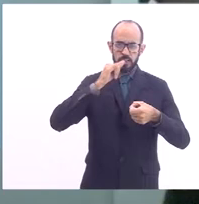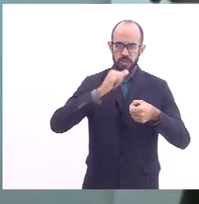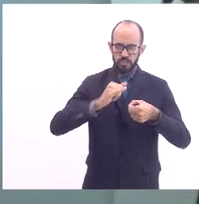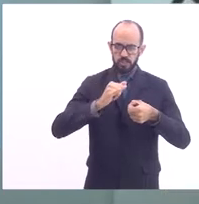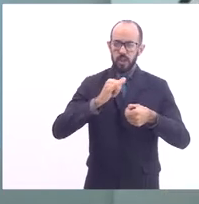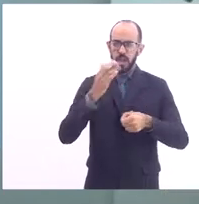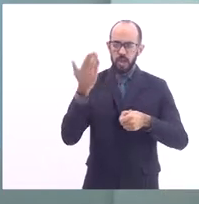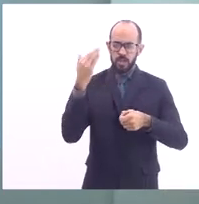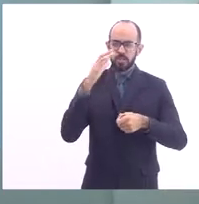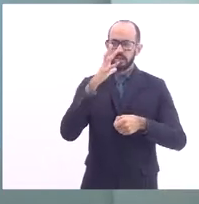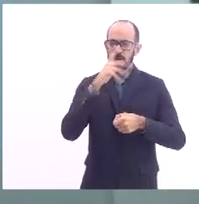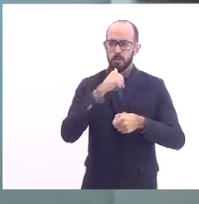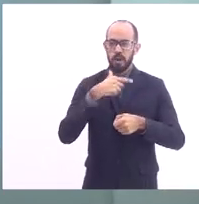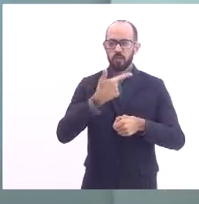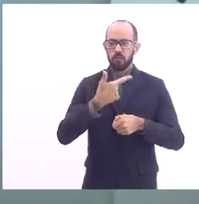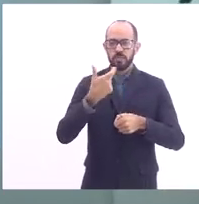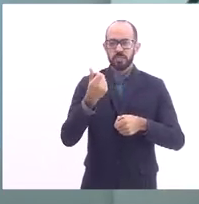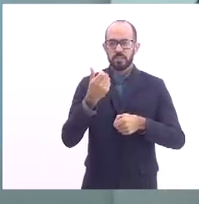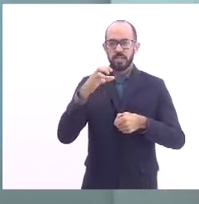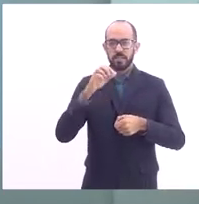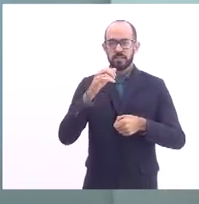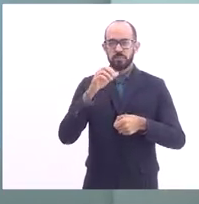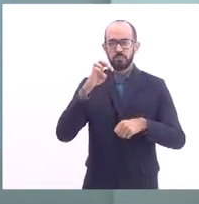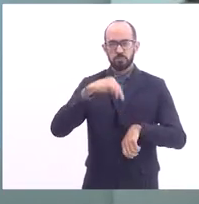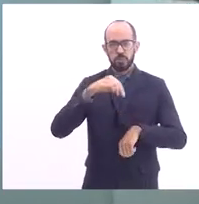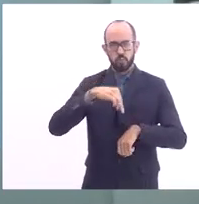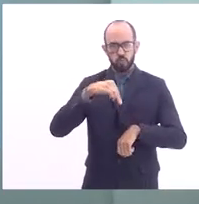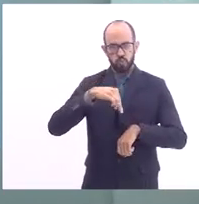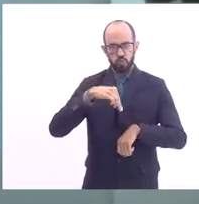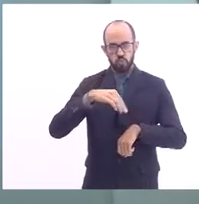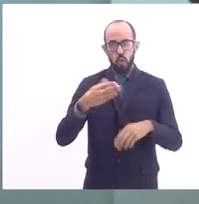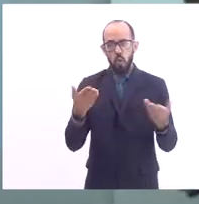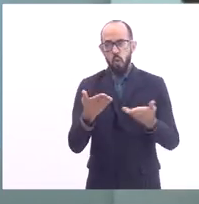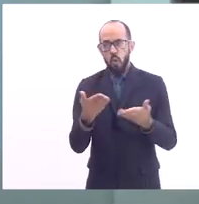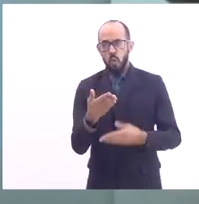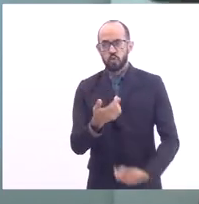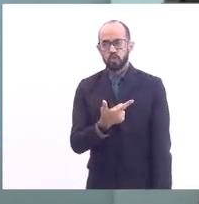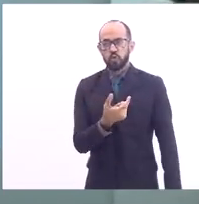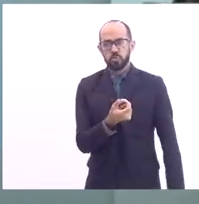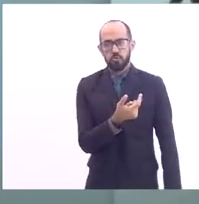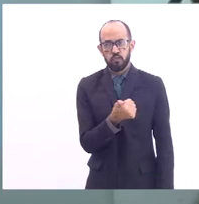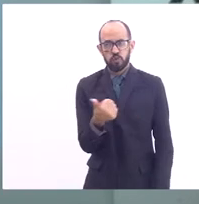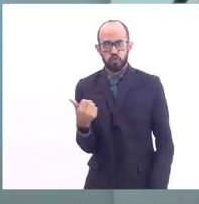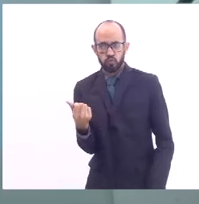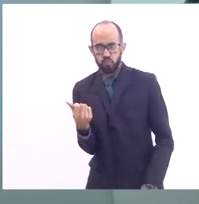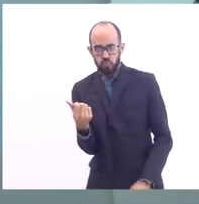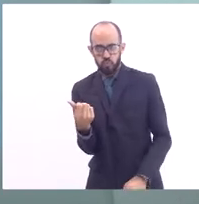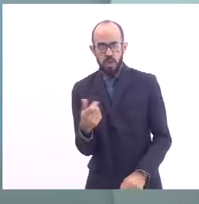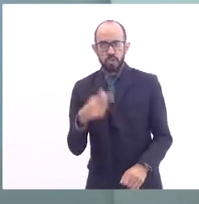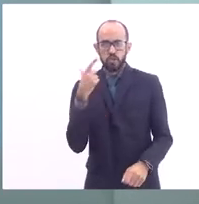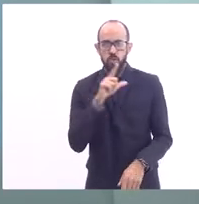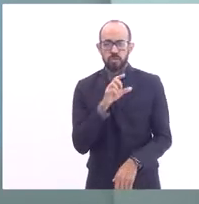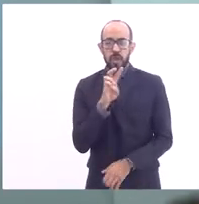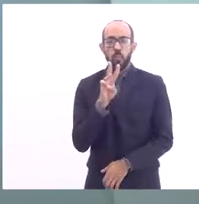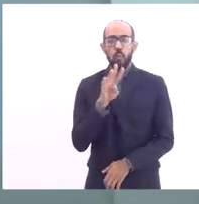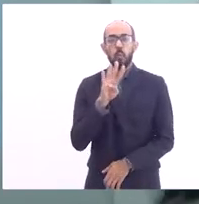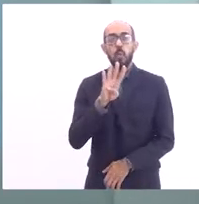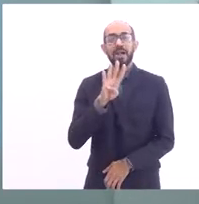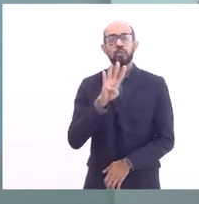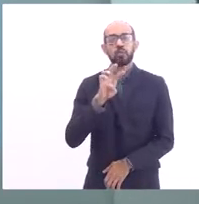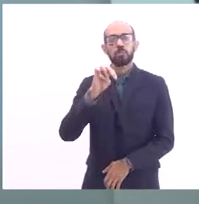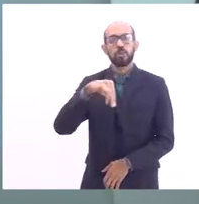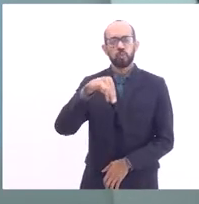de 26 minutos dos grandes blocos de carga. Hoje, em 2021, nós estamos aí levando, em média, 4 minutos para fazer